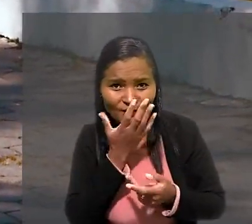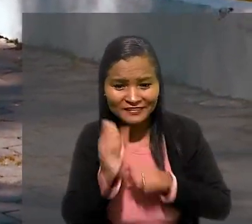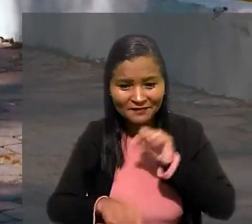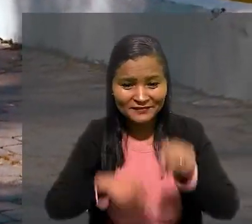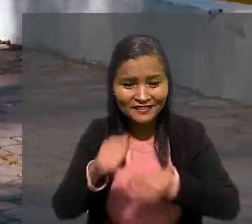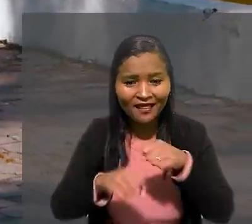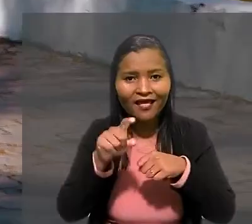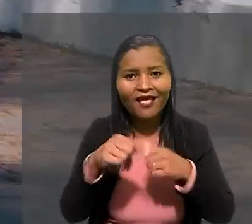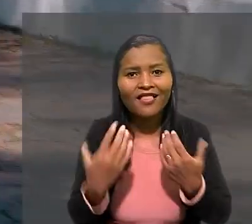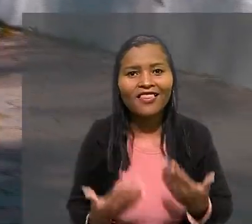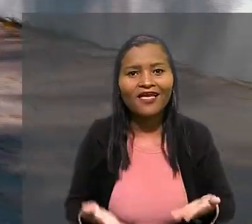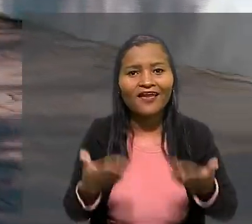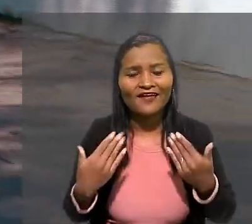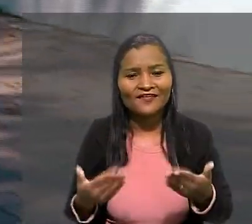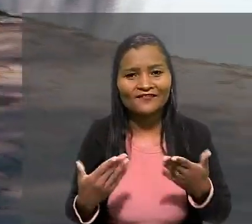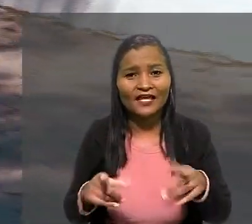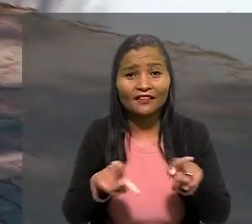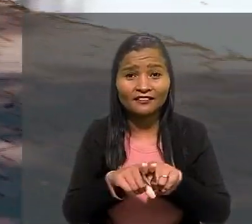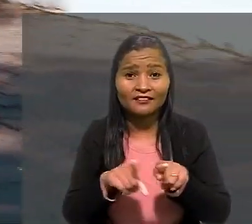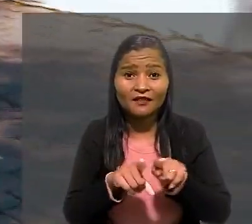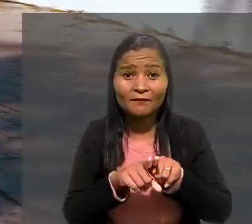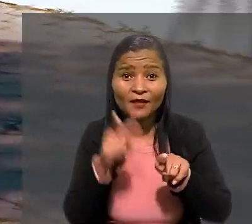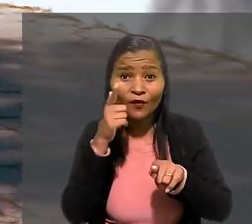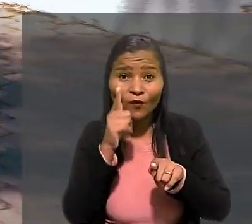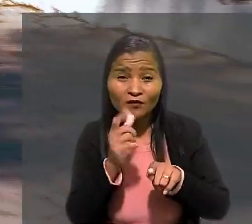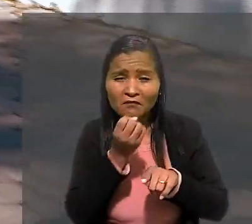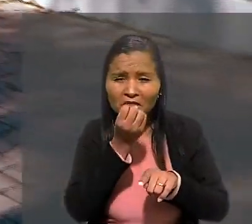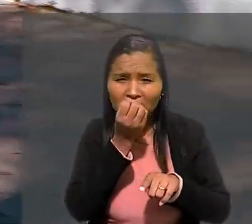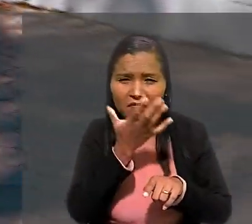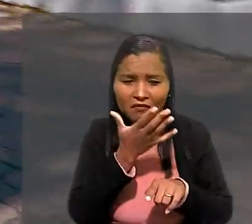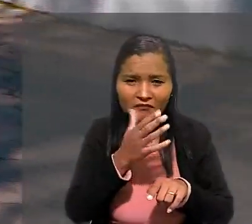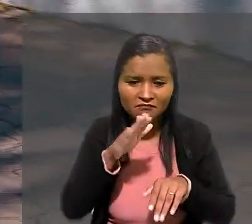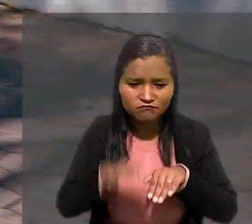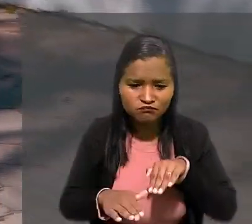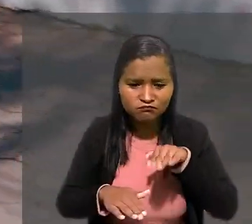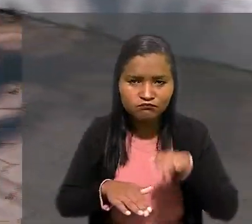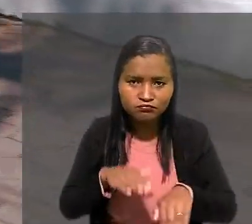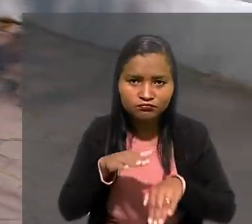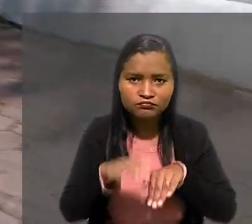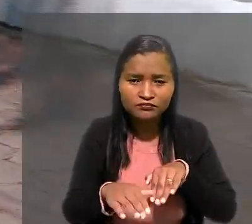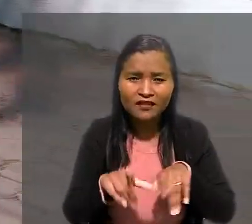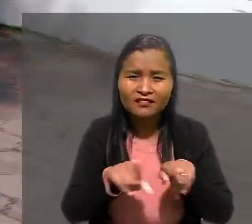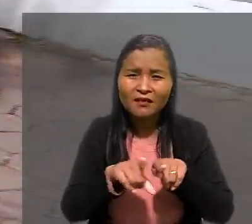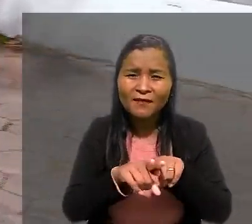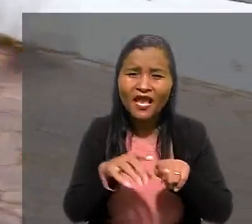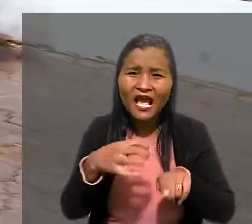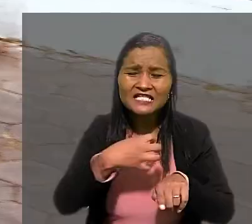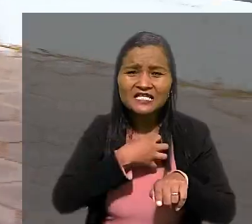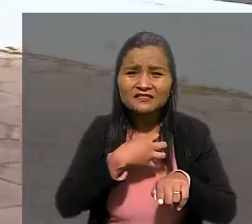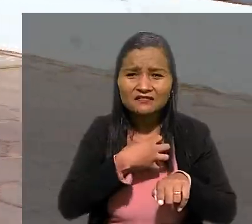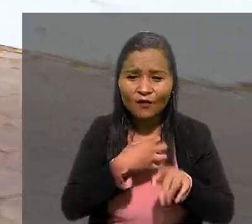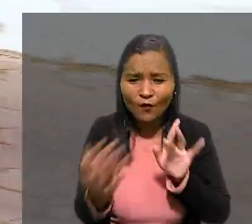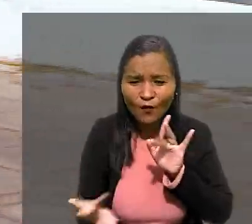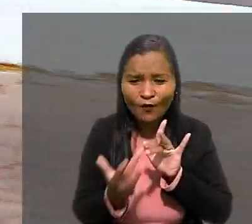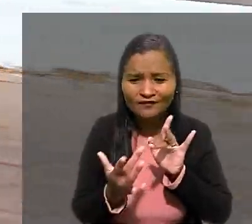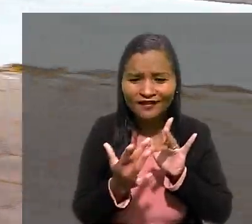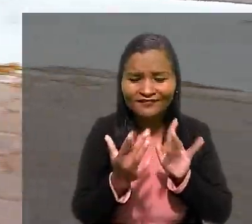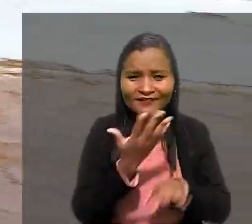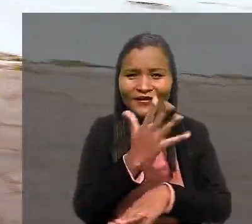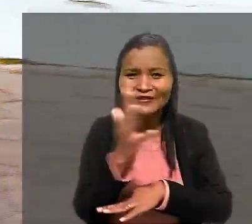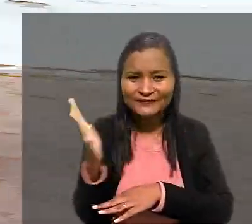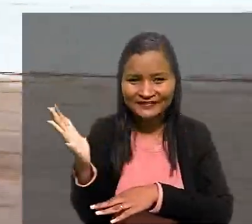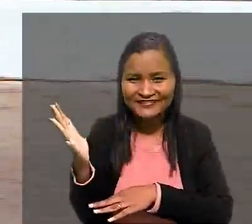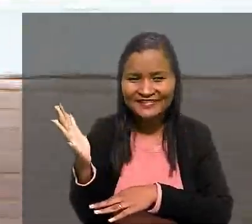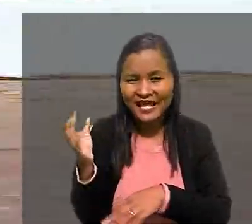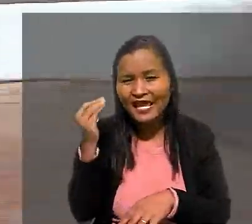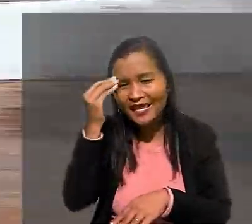a leveza. Ela também absorve bem o impacto com o solo, sem falar na sensação de estar em contato com a natureza.